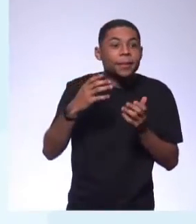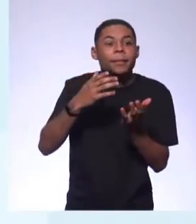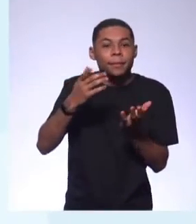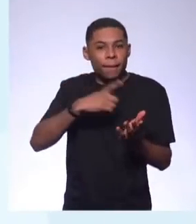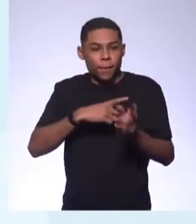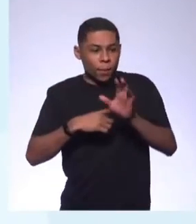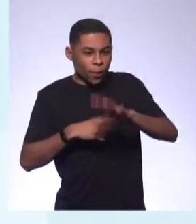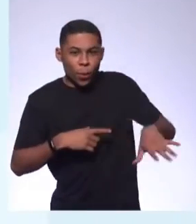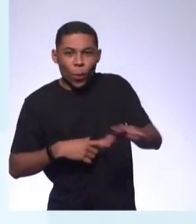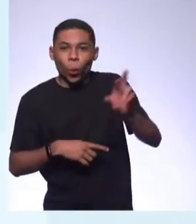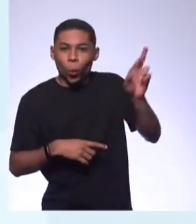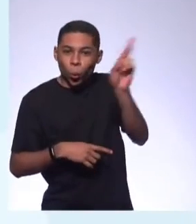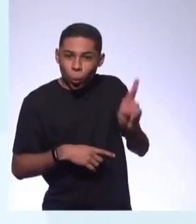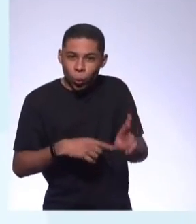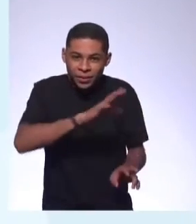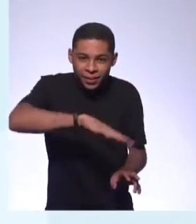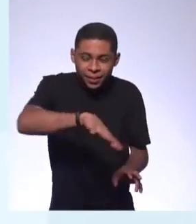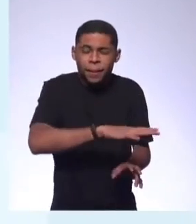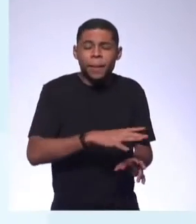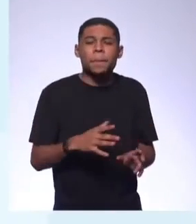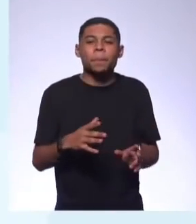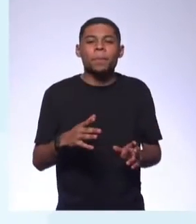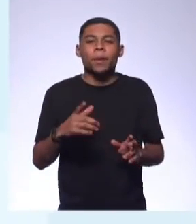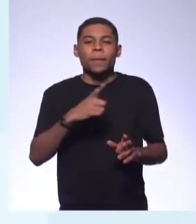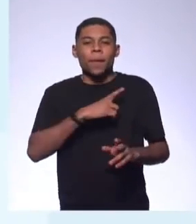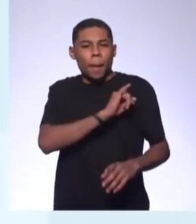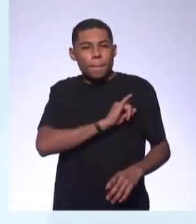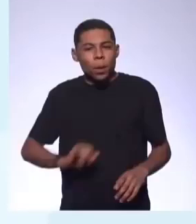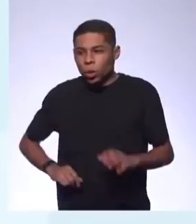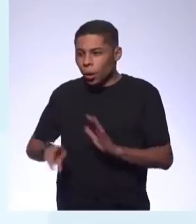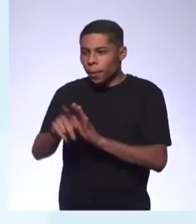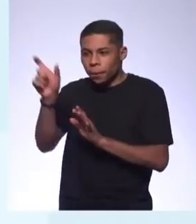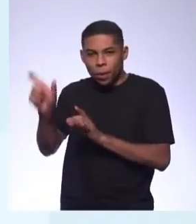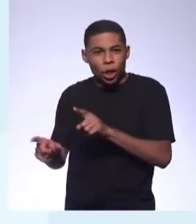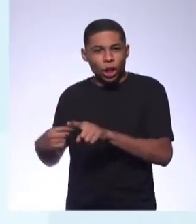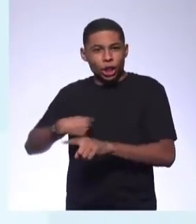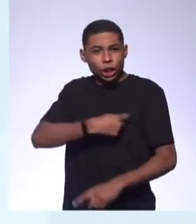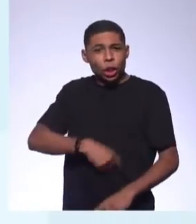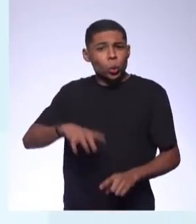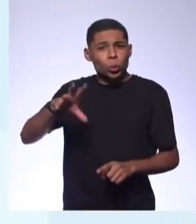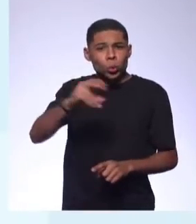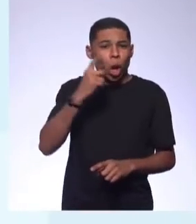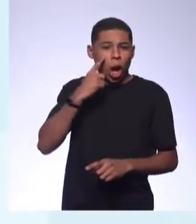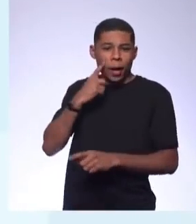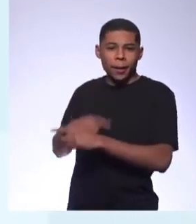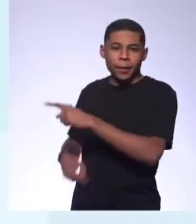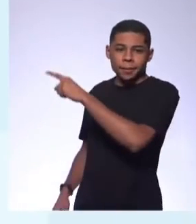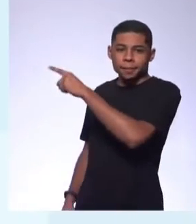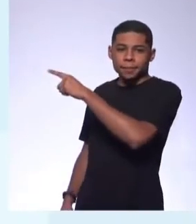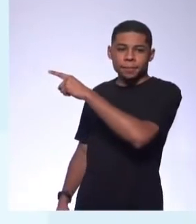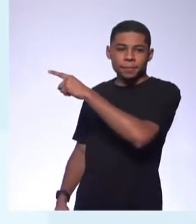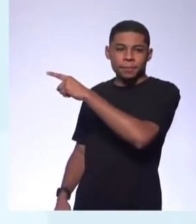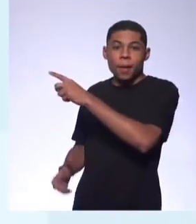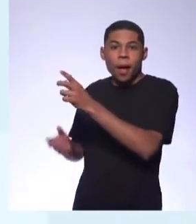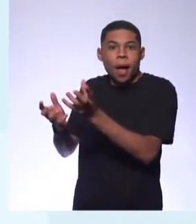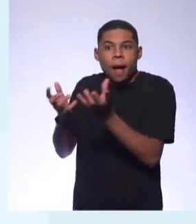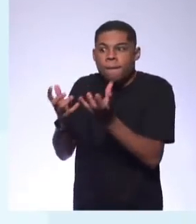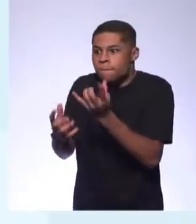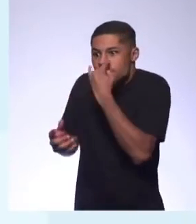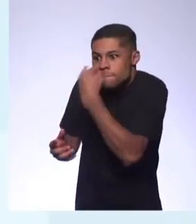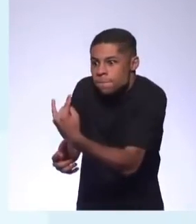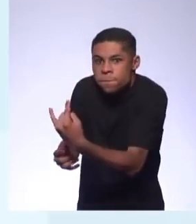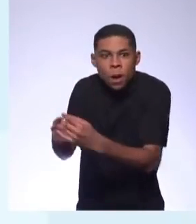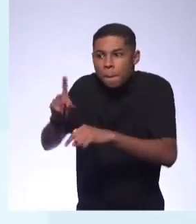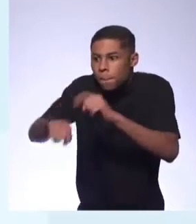russo, né, o imperador chinês, todos estão ali, ó, querendo a China, os